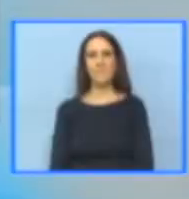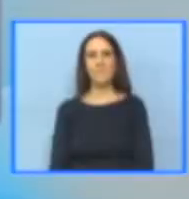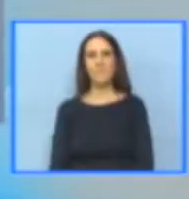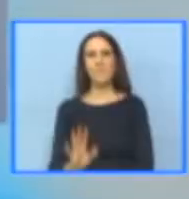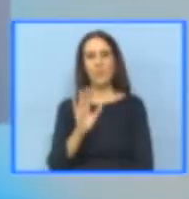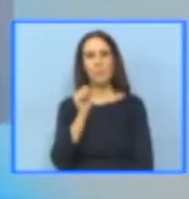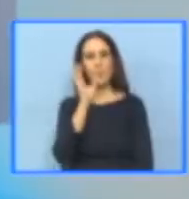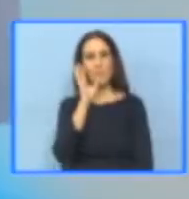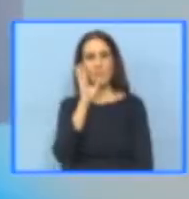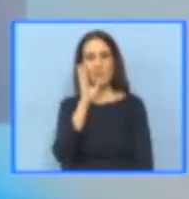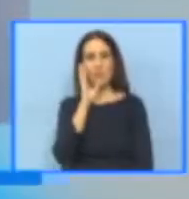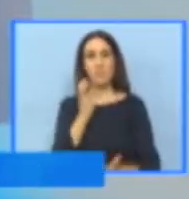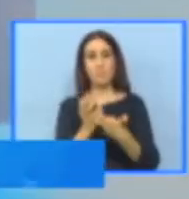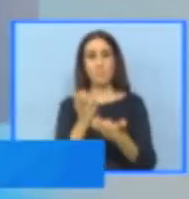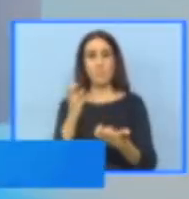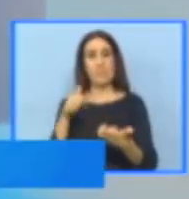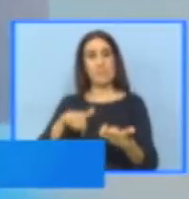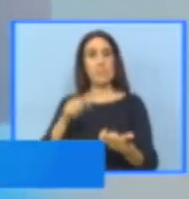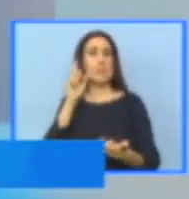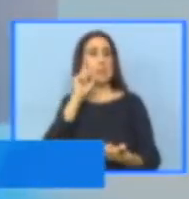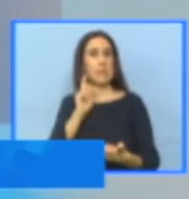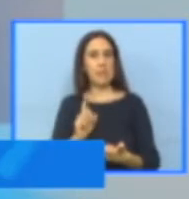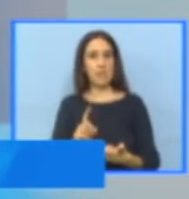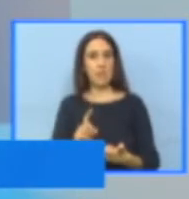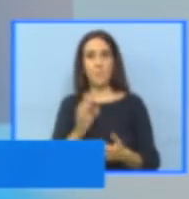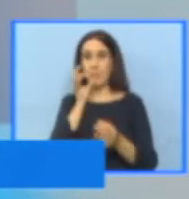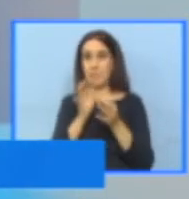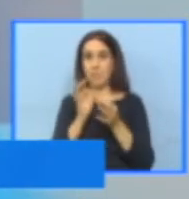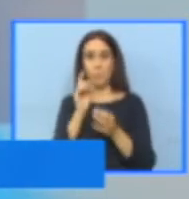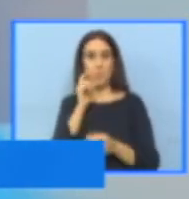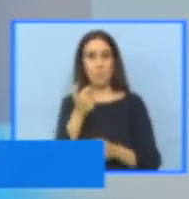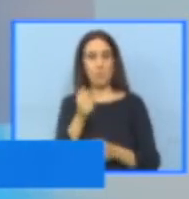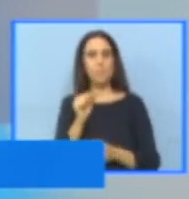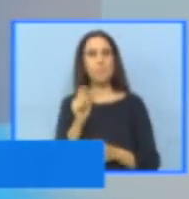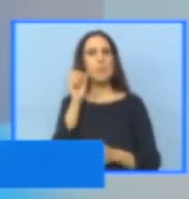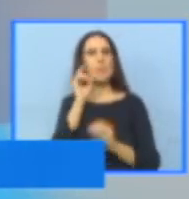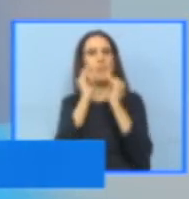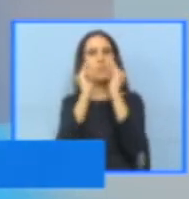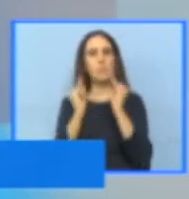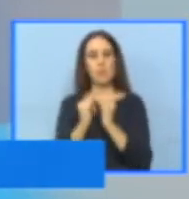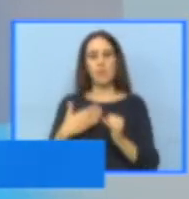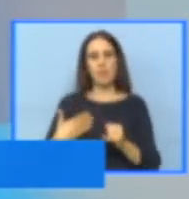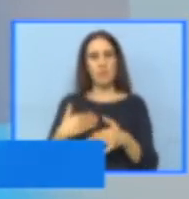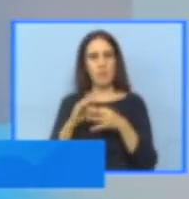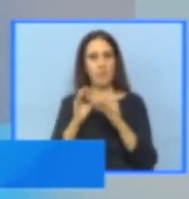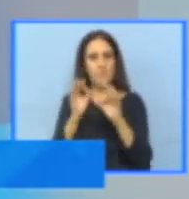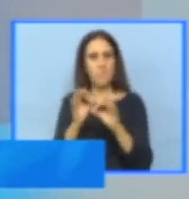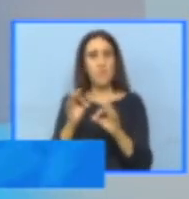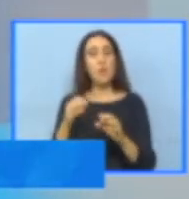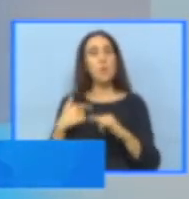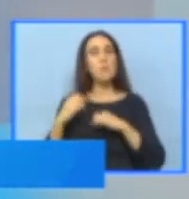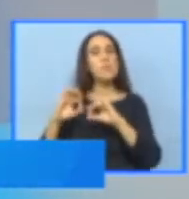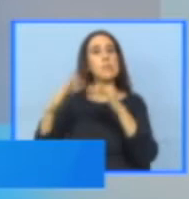Olá, muito boa tarde. Assinala-se neste dia, 5 de setembro, o Dia Internacional da Caridade. É uma iniciativa